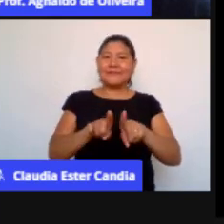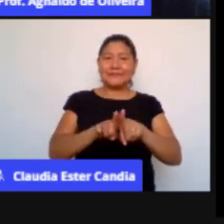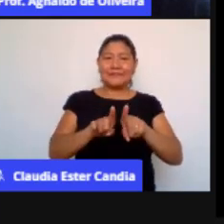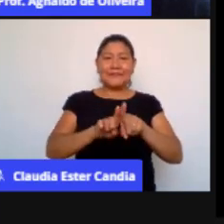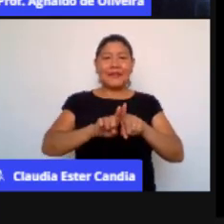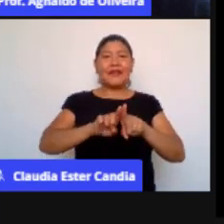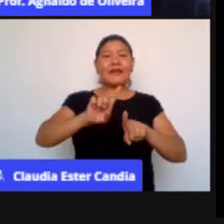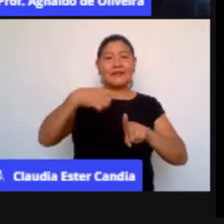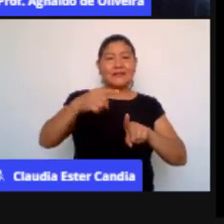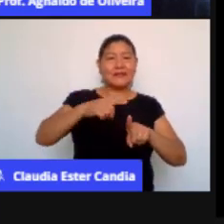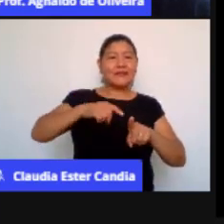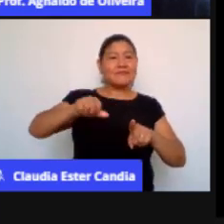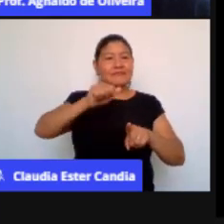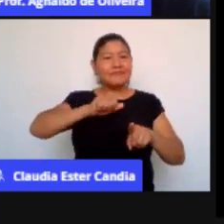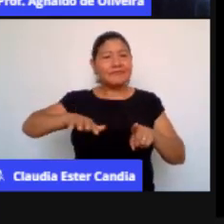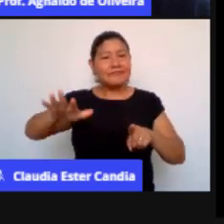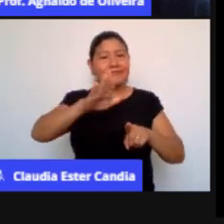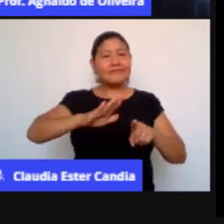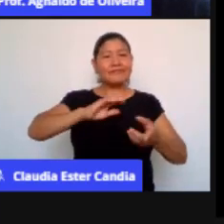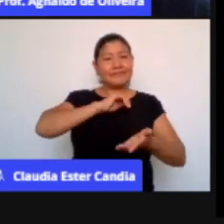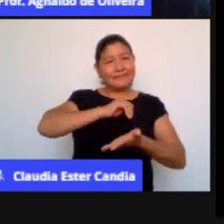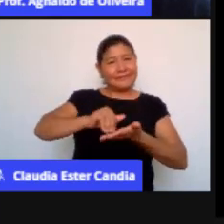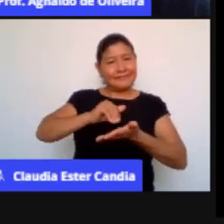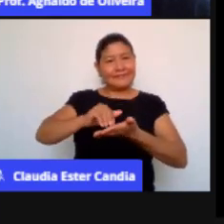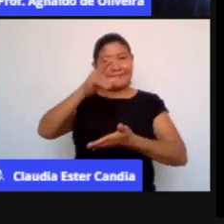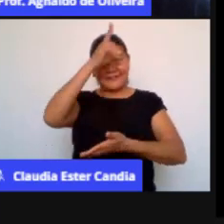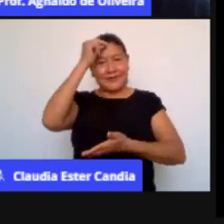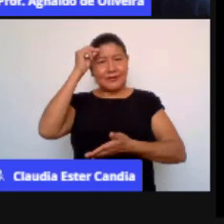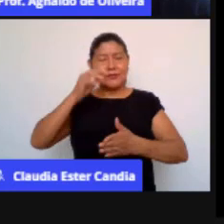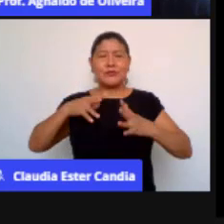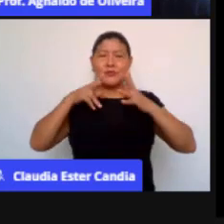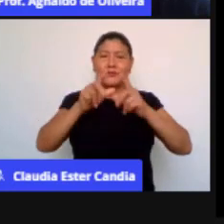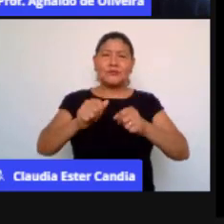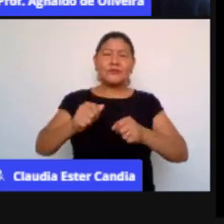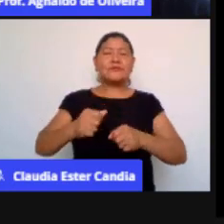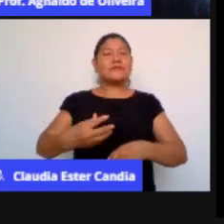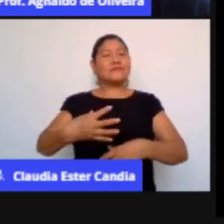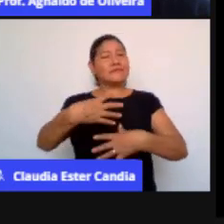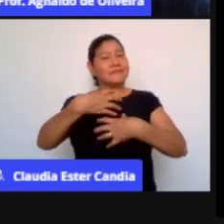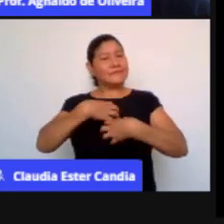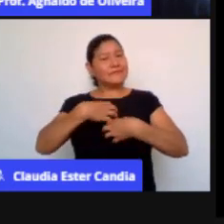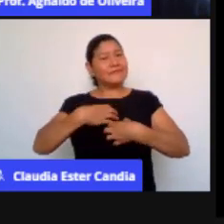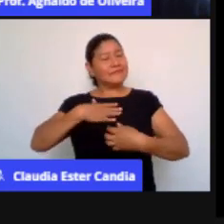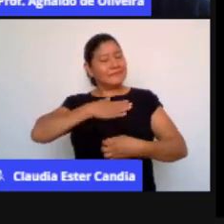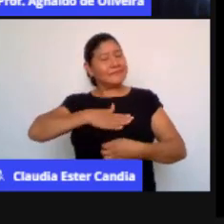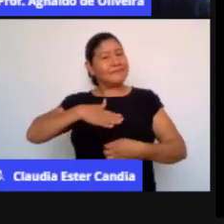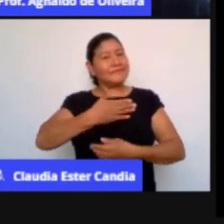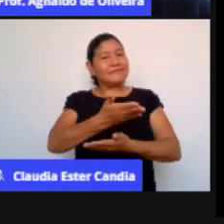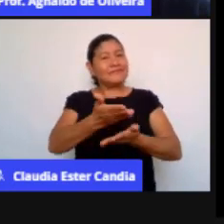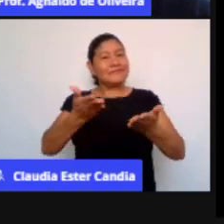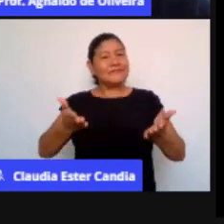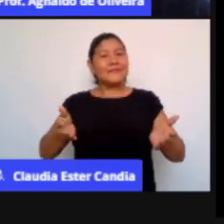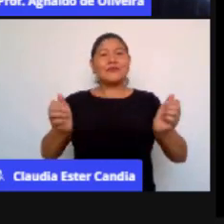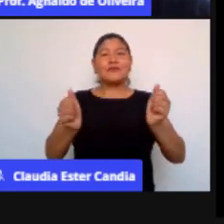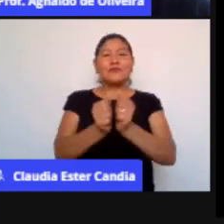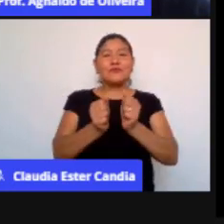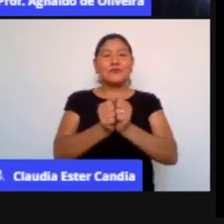que de toda a secretaria, dar boas-vindas a todos os professores, em especial os professores de matemática, para quem a gente está falando.